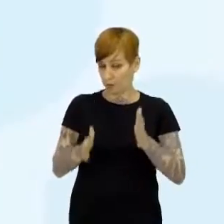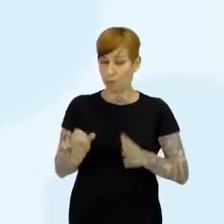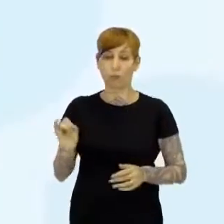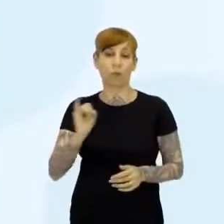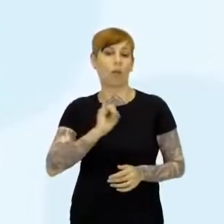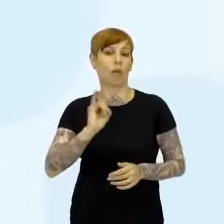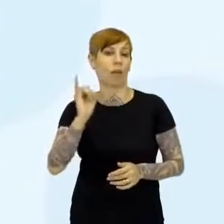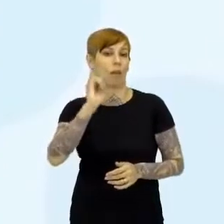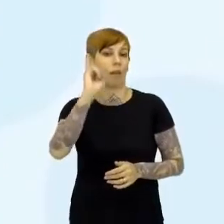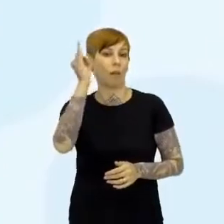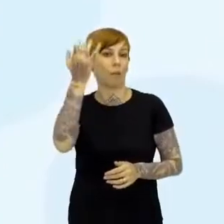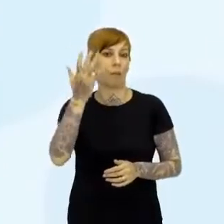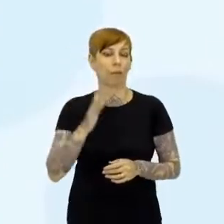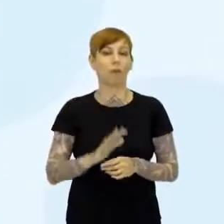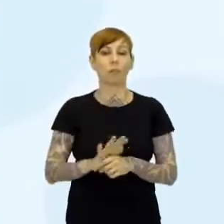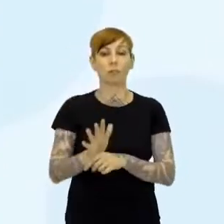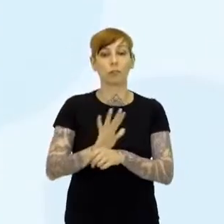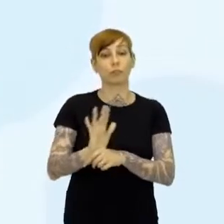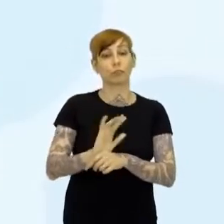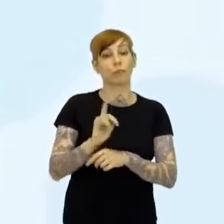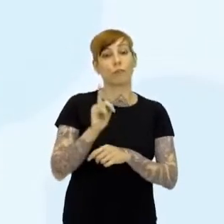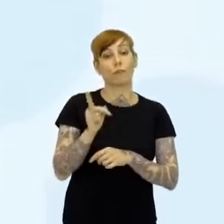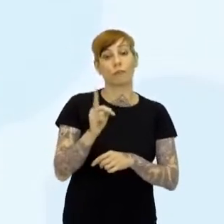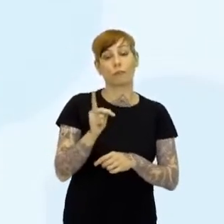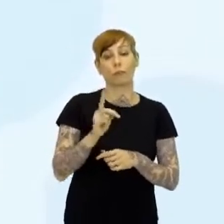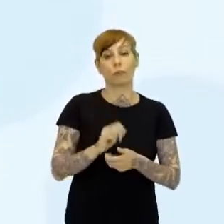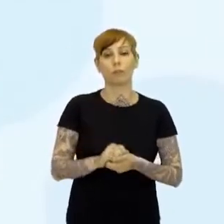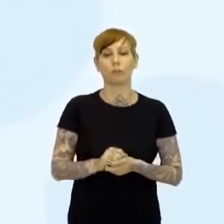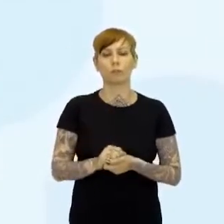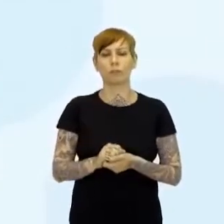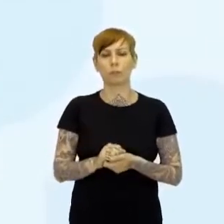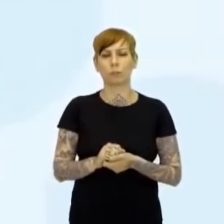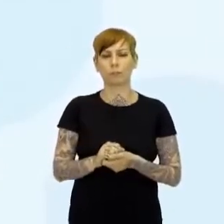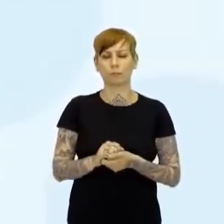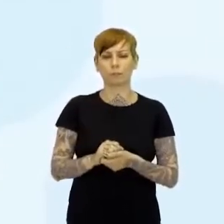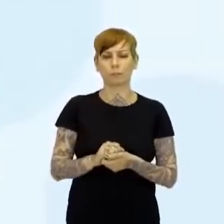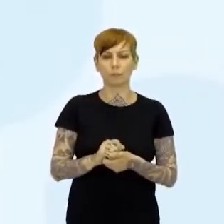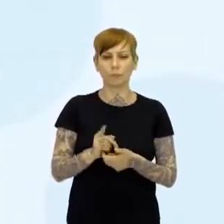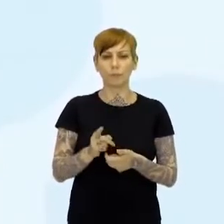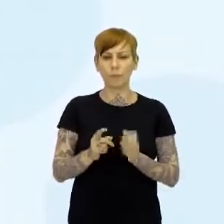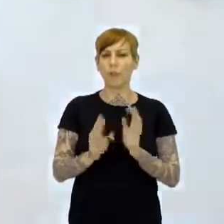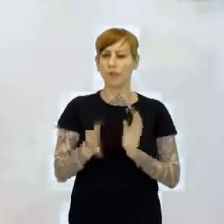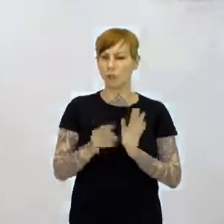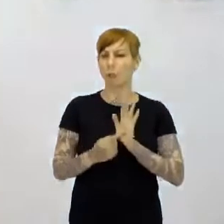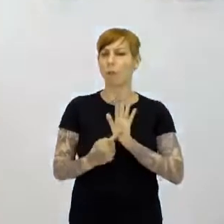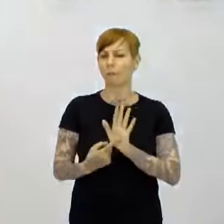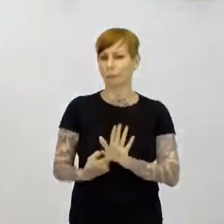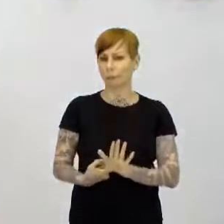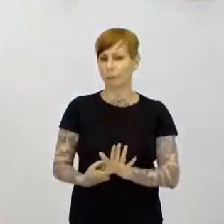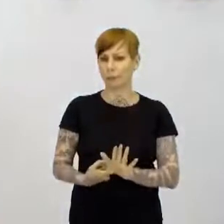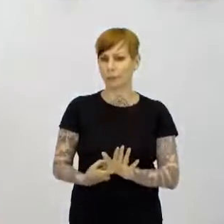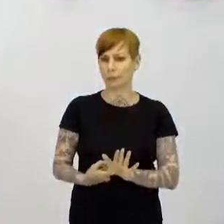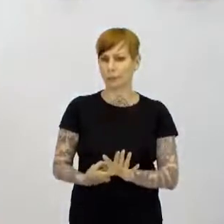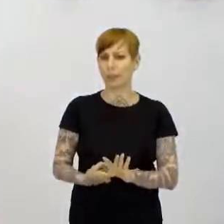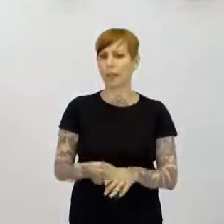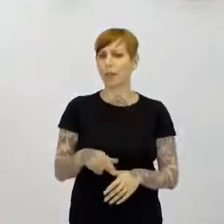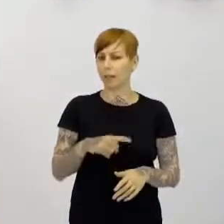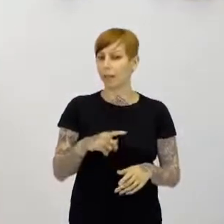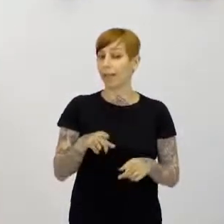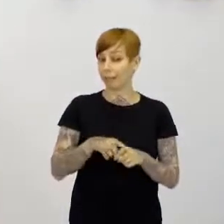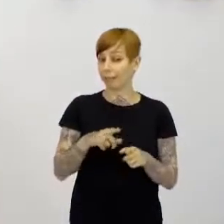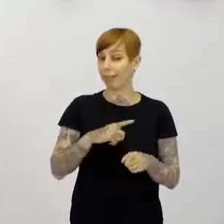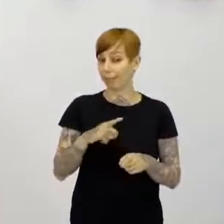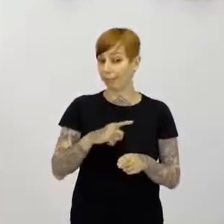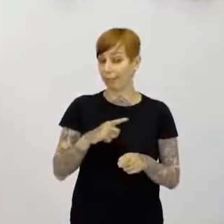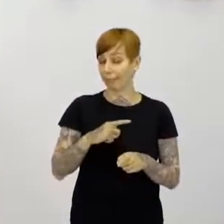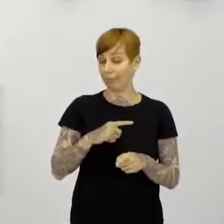ó, esse vídeo, o golpe civil-militar de 64, eu já passo para vocês, tá? E vocês estão vendo até que tem uma questão